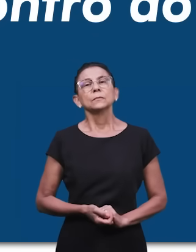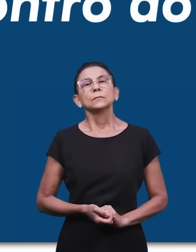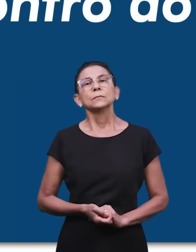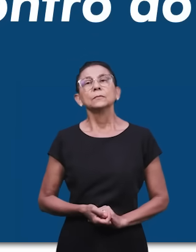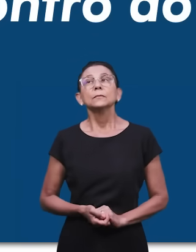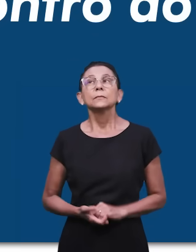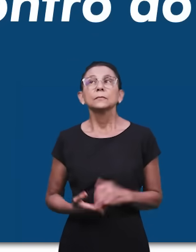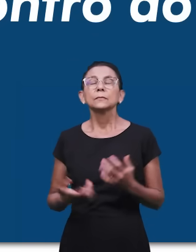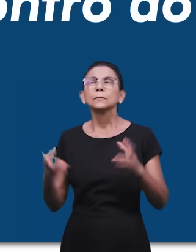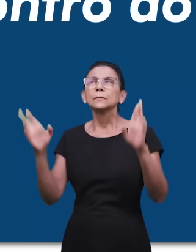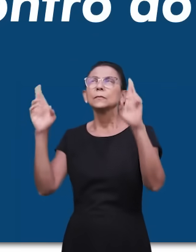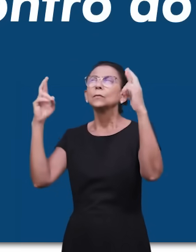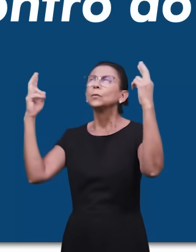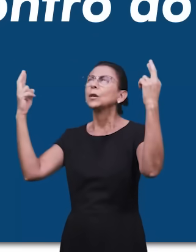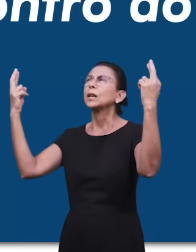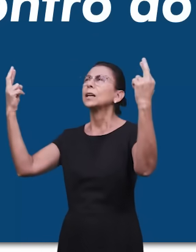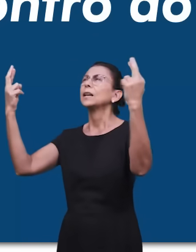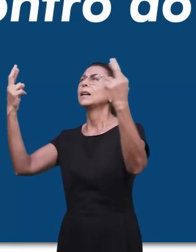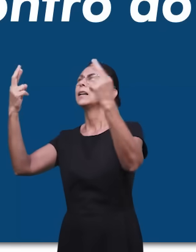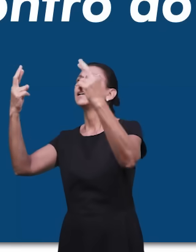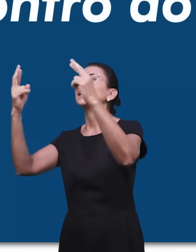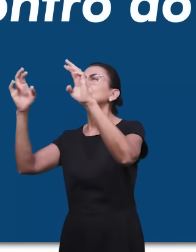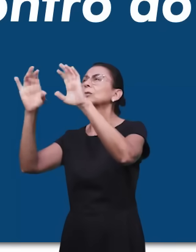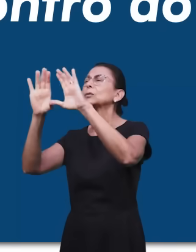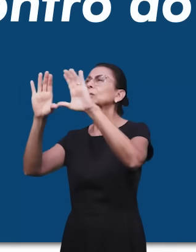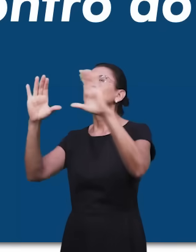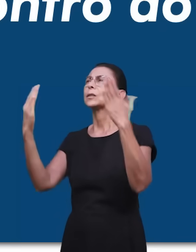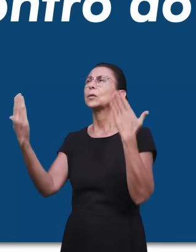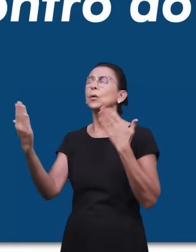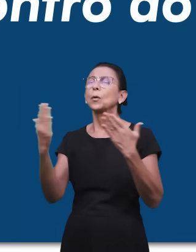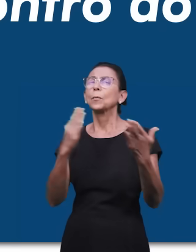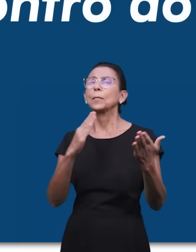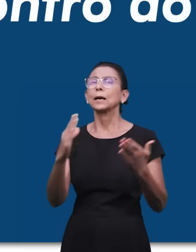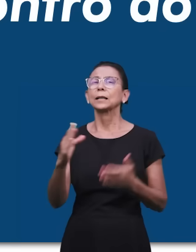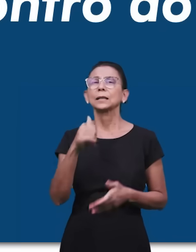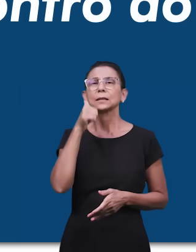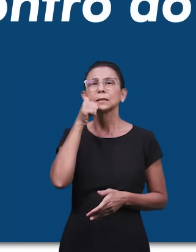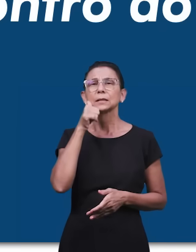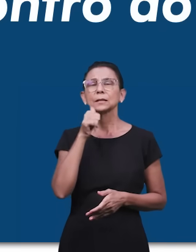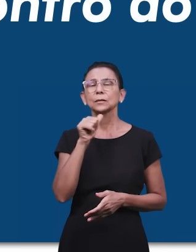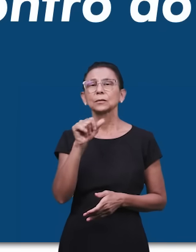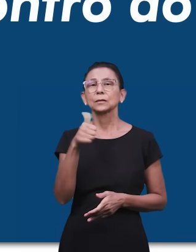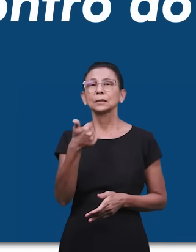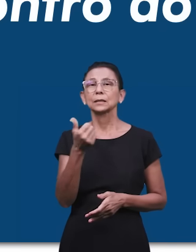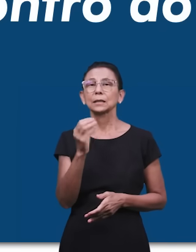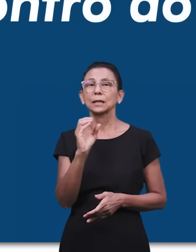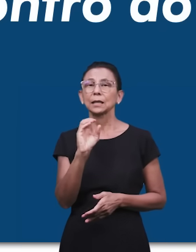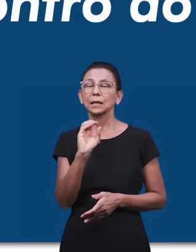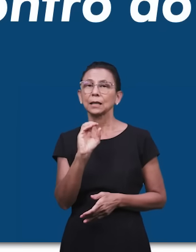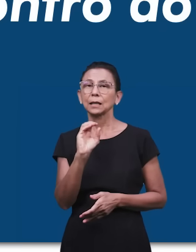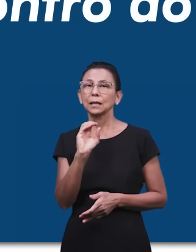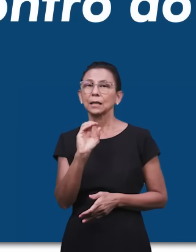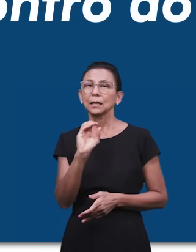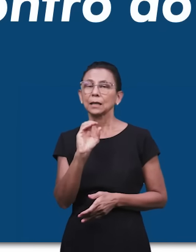Então o reino dos céus será semelhante a 10 virgens que, tomando as suas